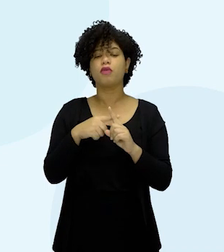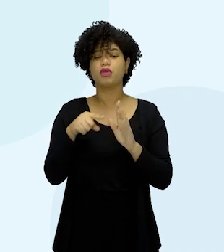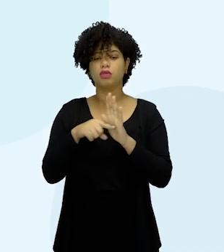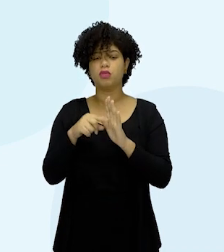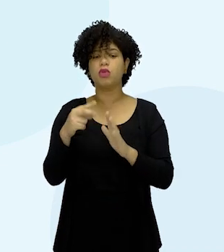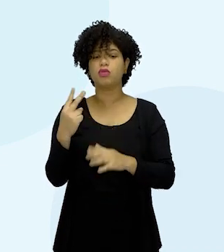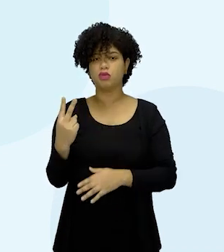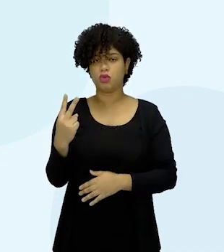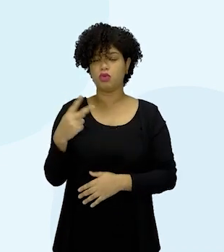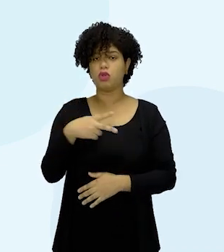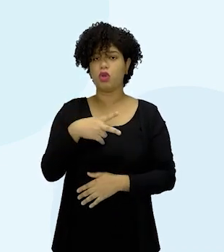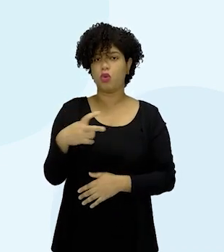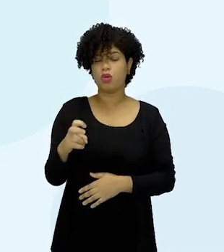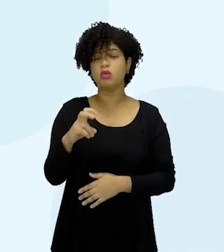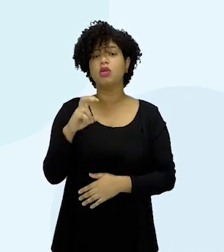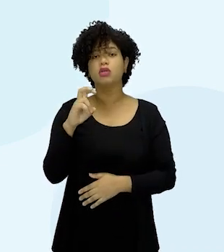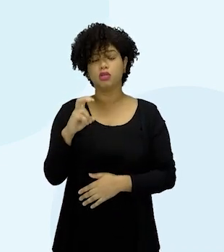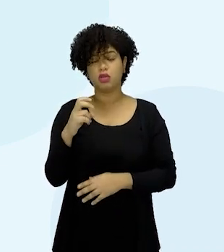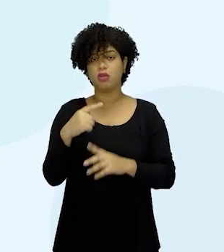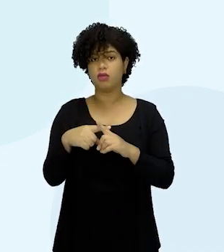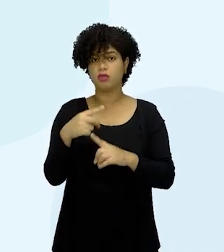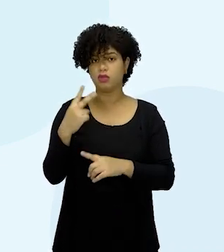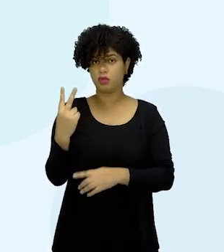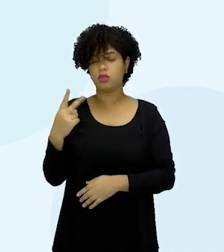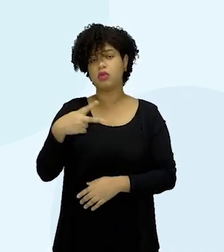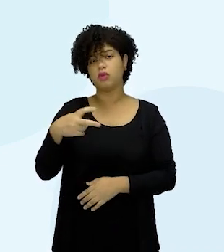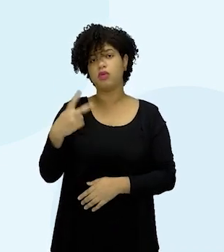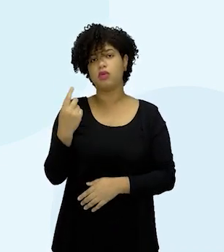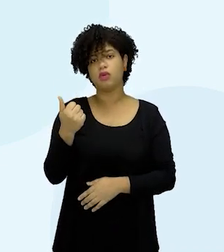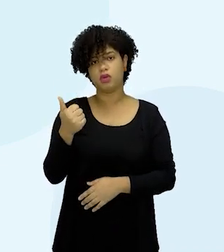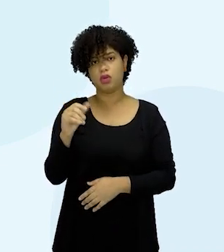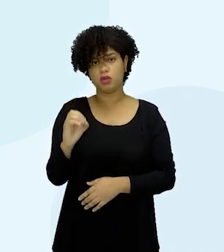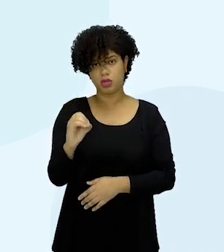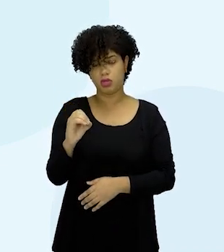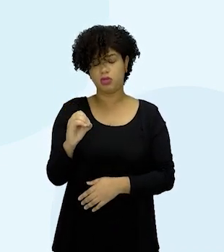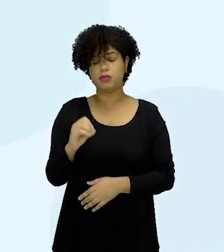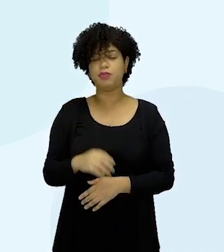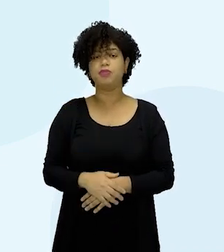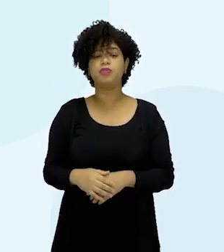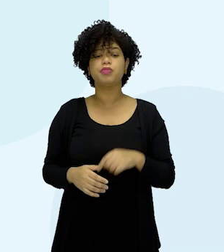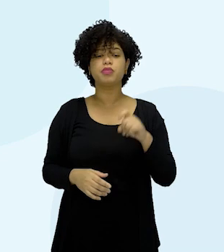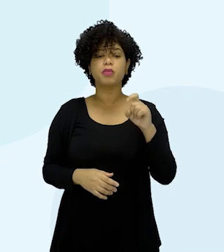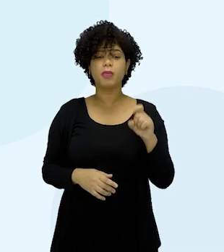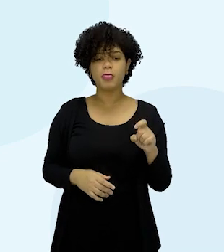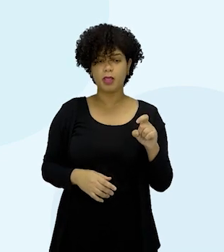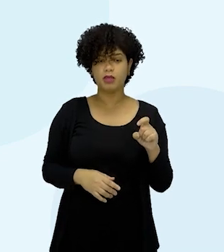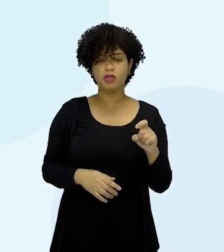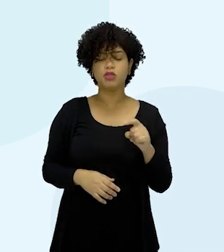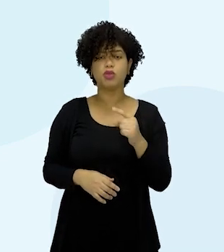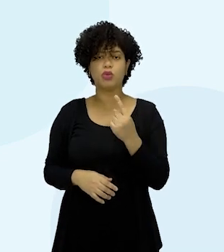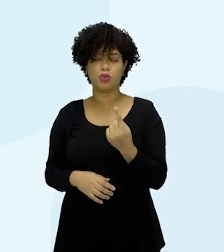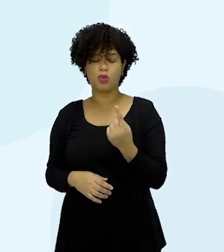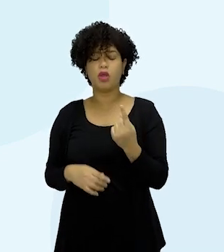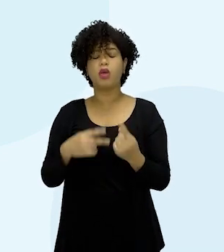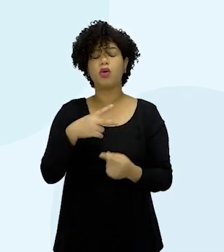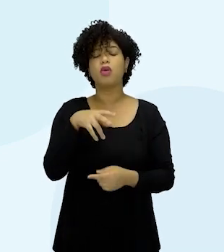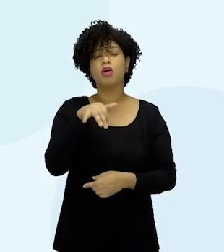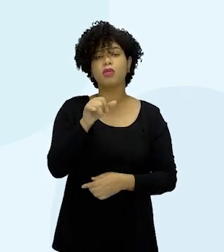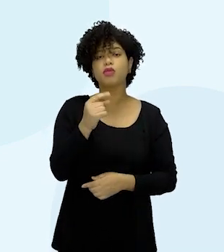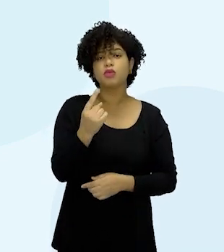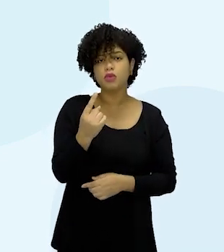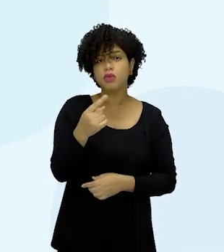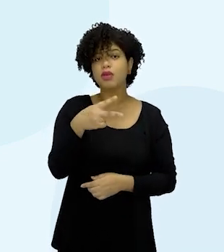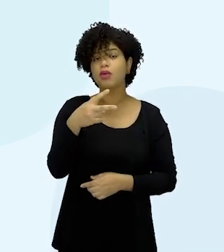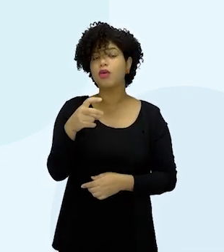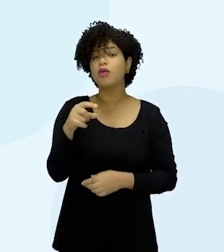sinais diferentes menos, 5 vezes 2, 10. Significa que o x1 está ligado com o meu y1, que é menos 10.